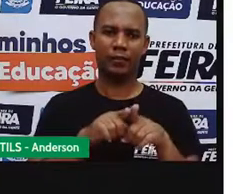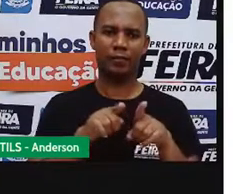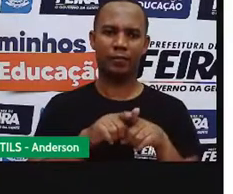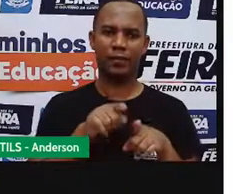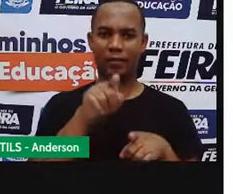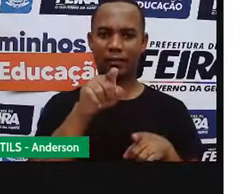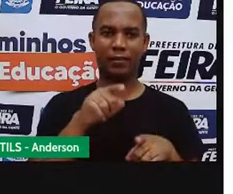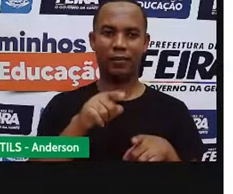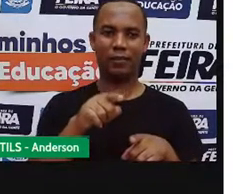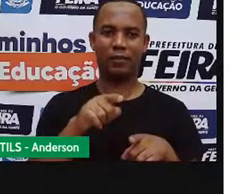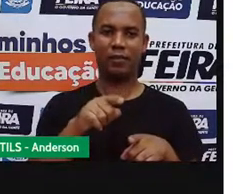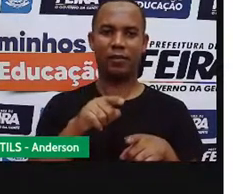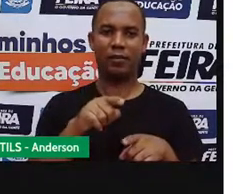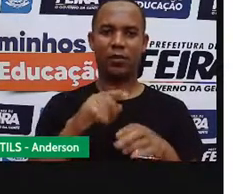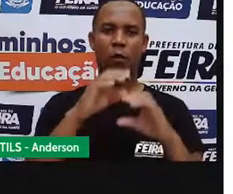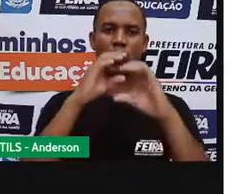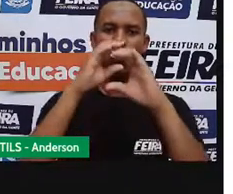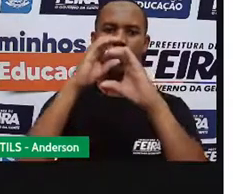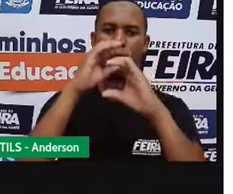Lopes.